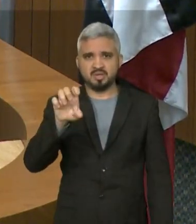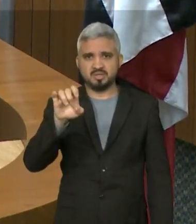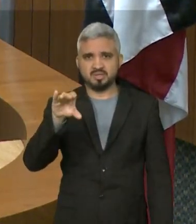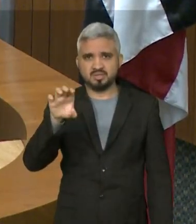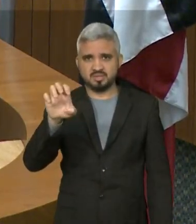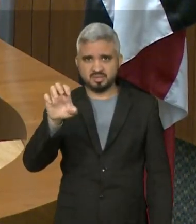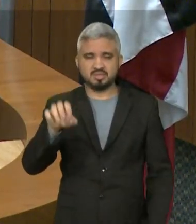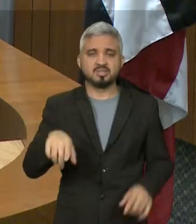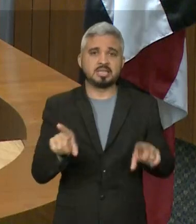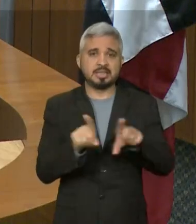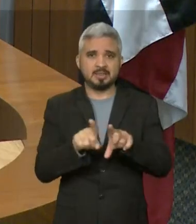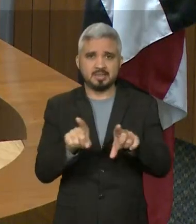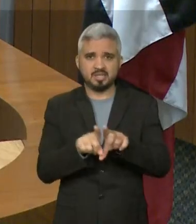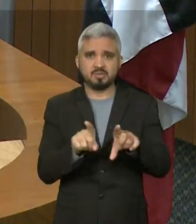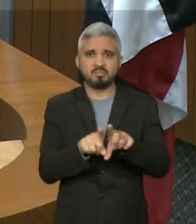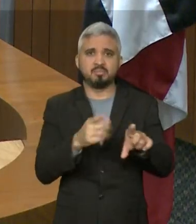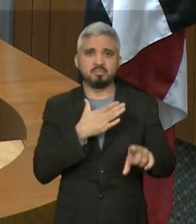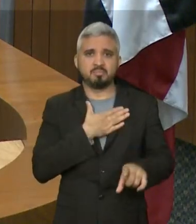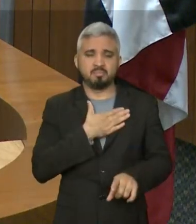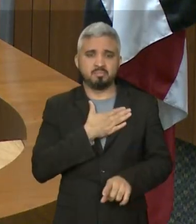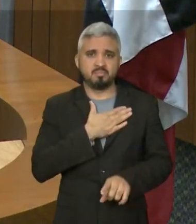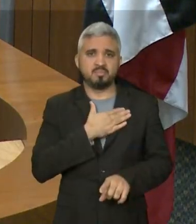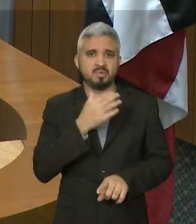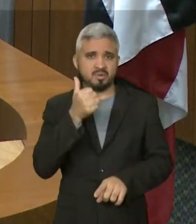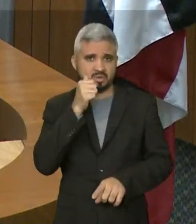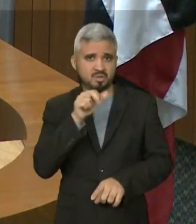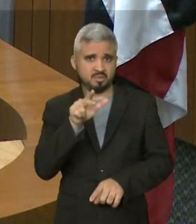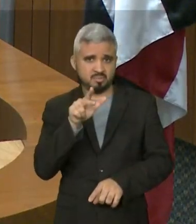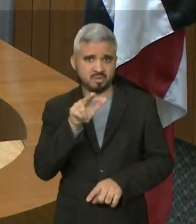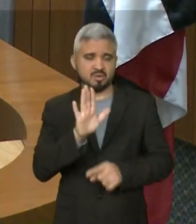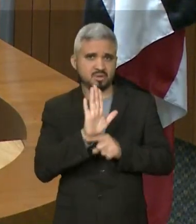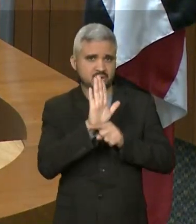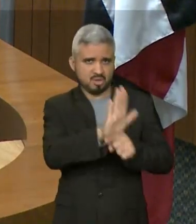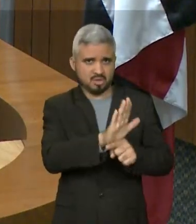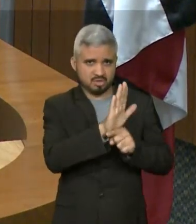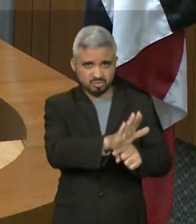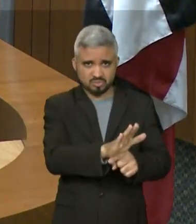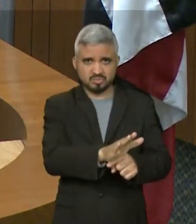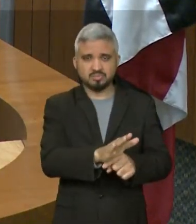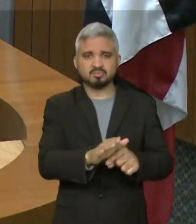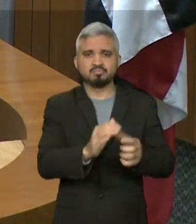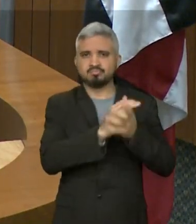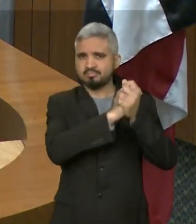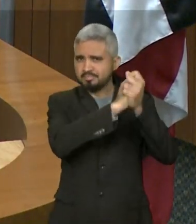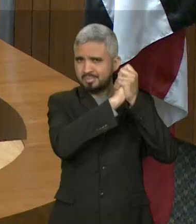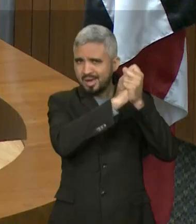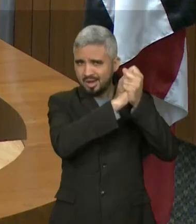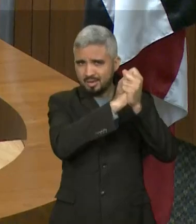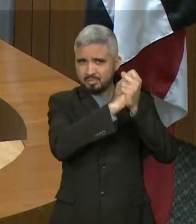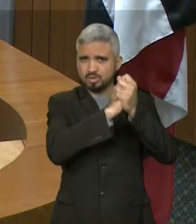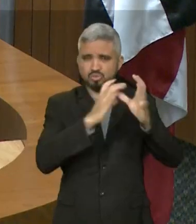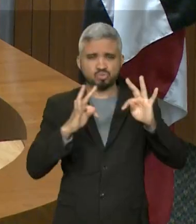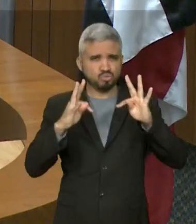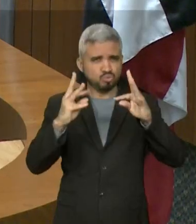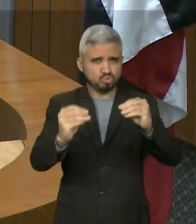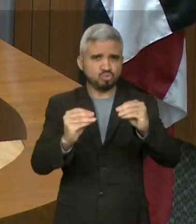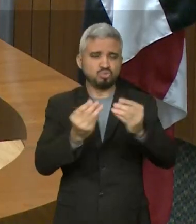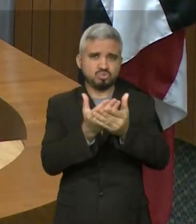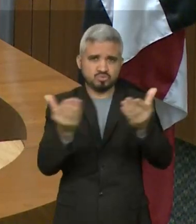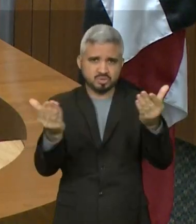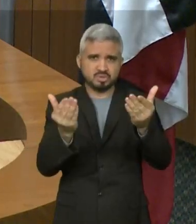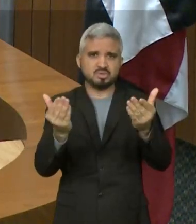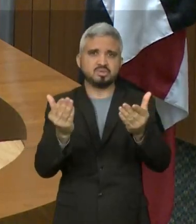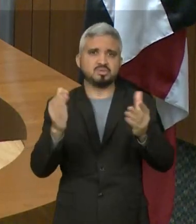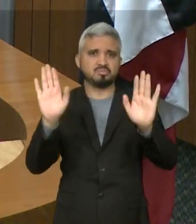honra e a alegria de ajudar aquela cidade. E, claro, parabenizo a todos que disputaram a eleição e participaram de